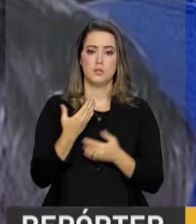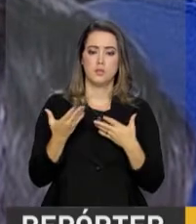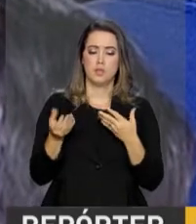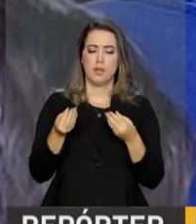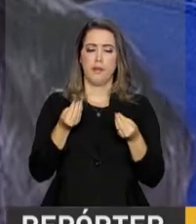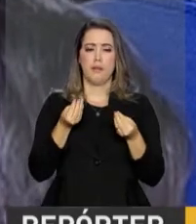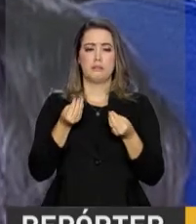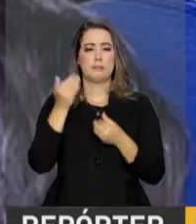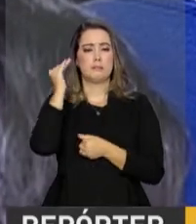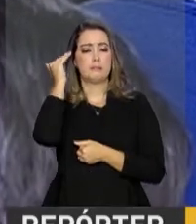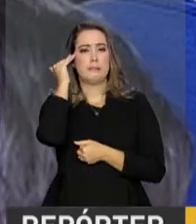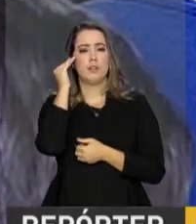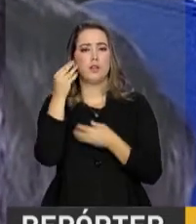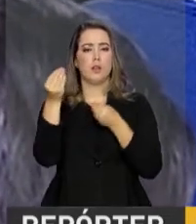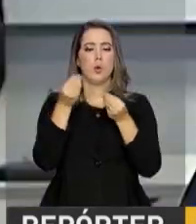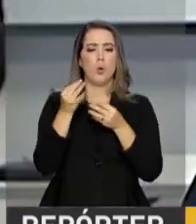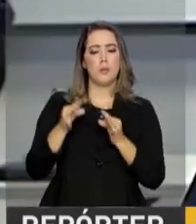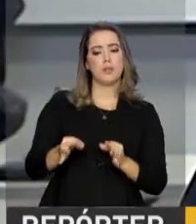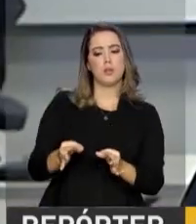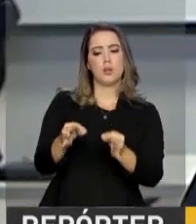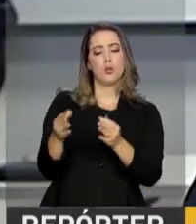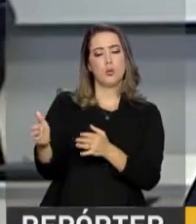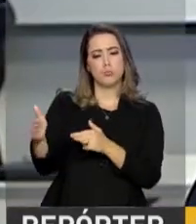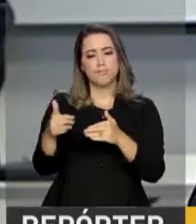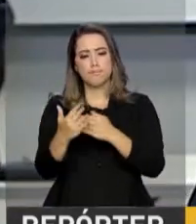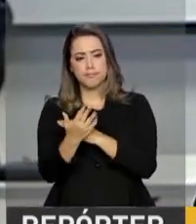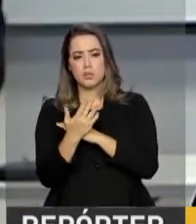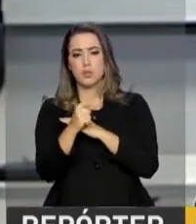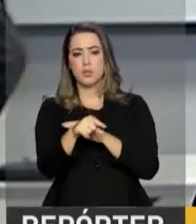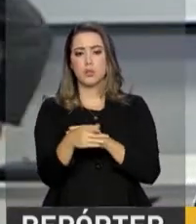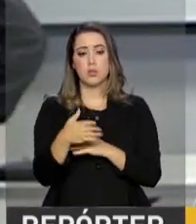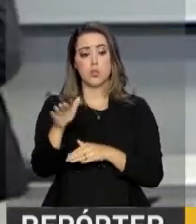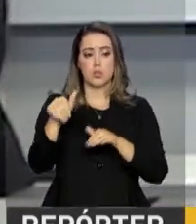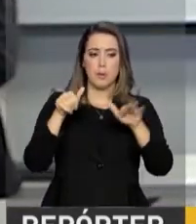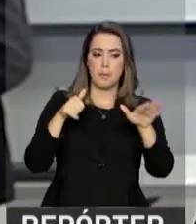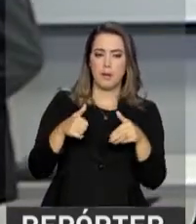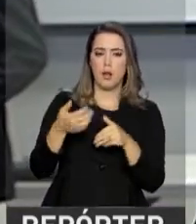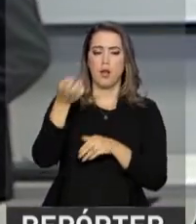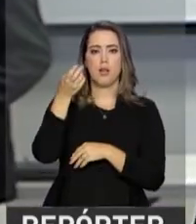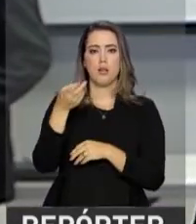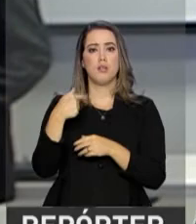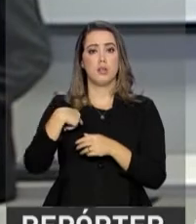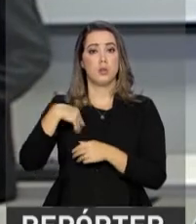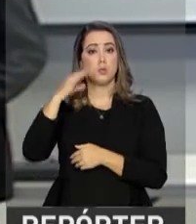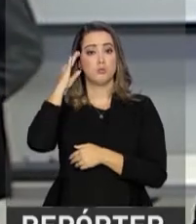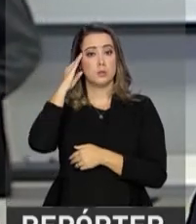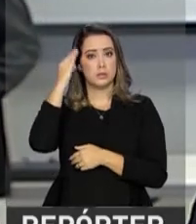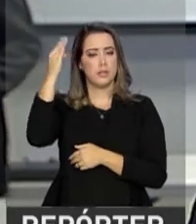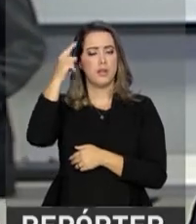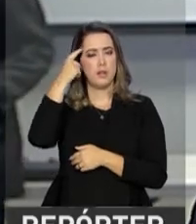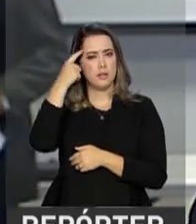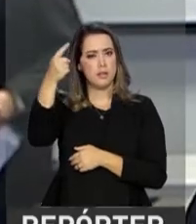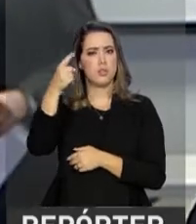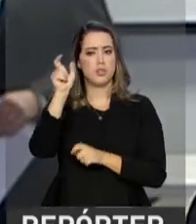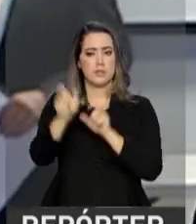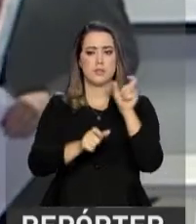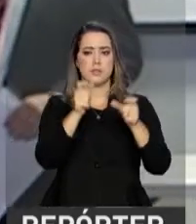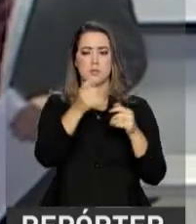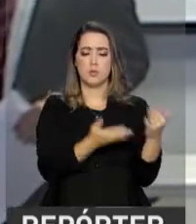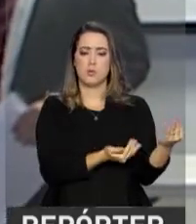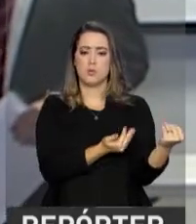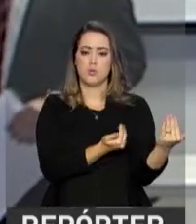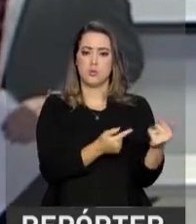é cuja tecnologia chamar a capacidade intelectual do país é do da garotada aqui que que faz